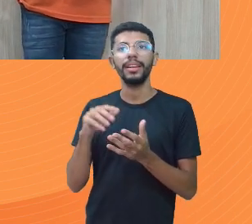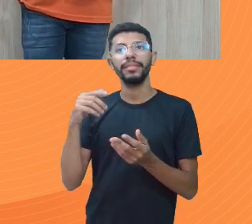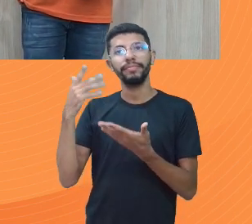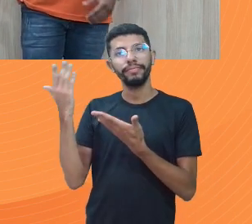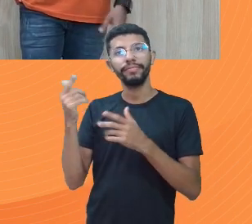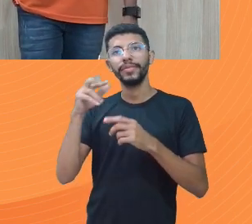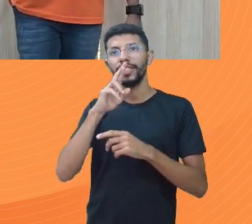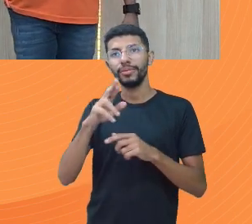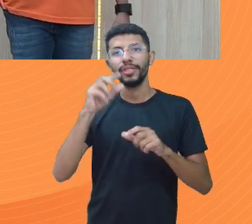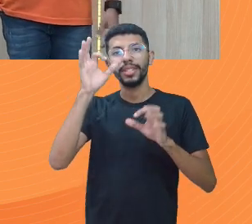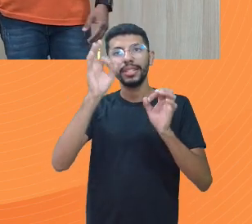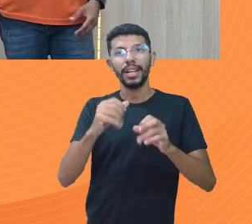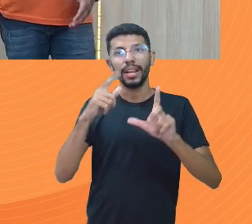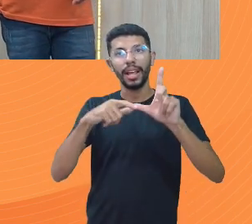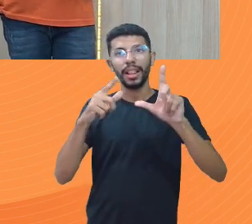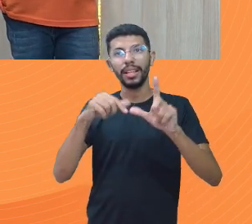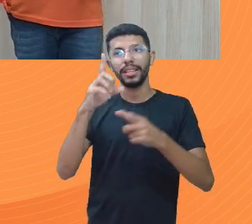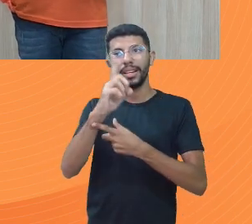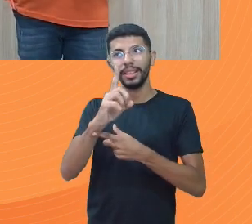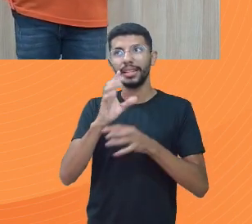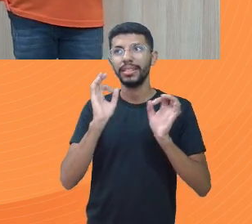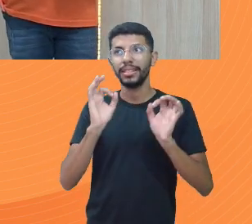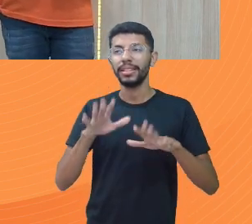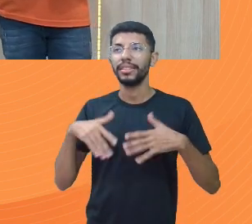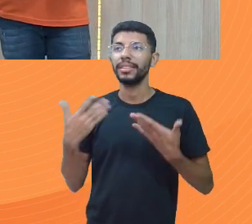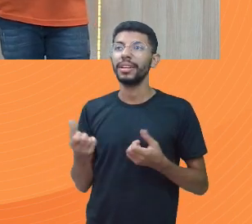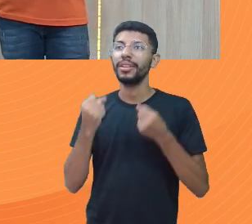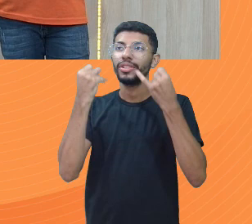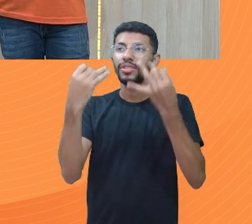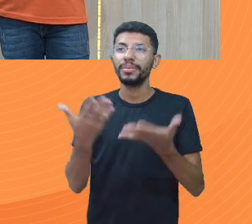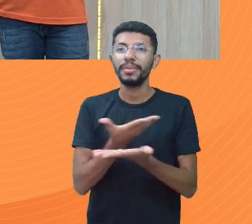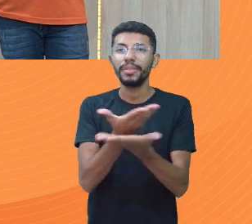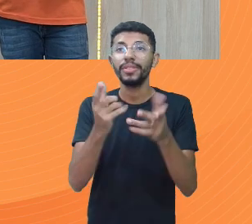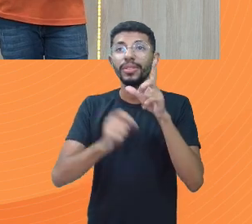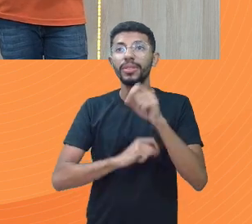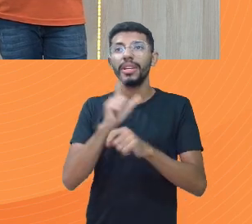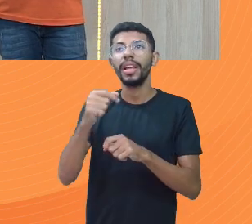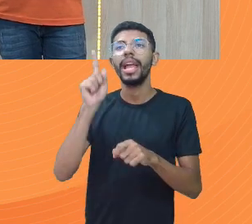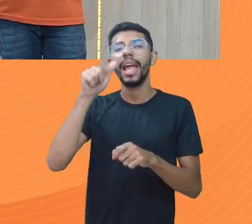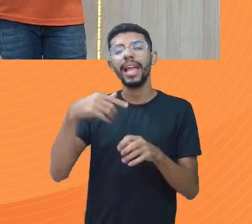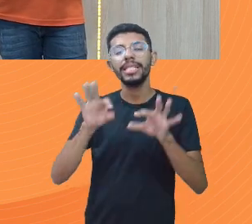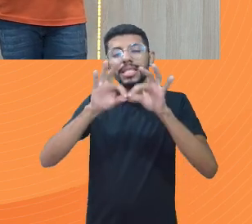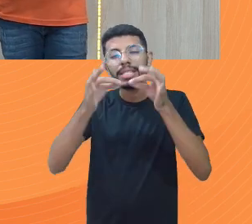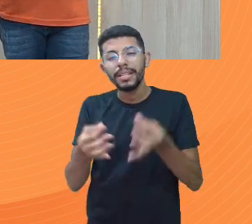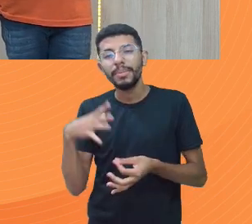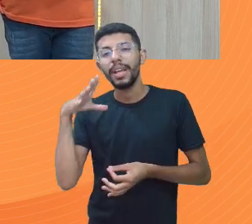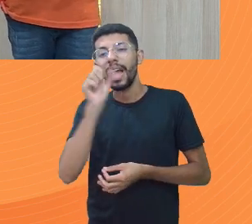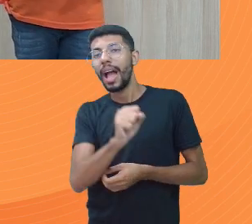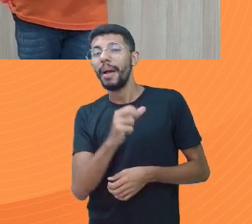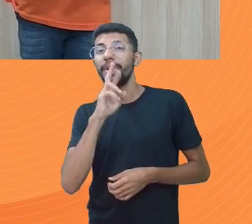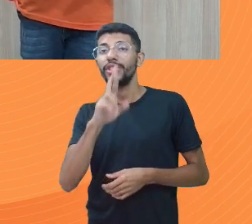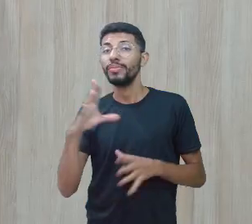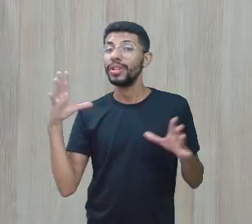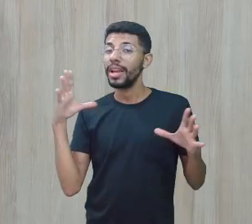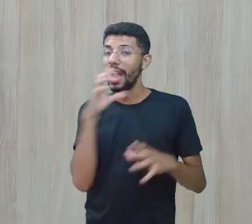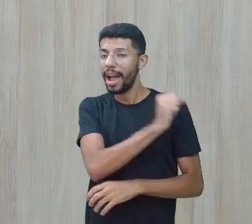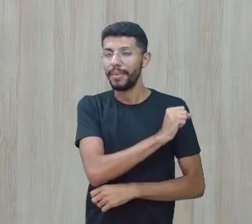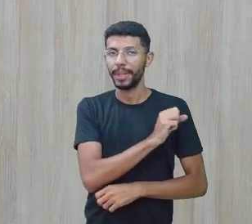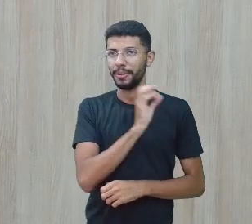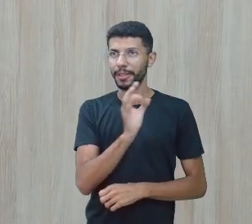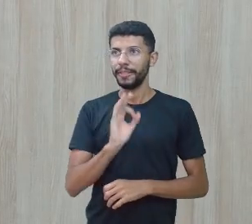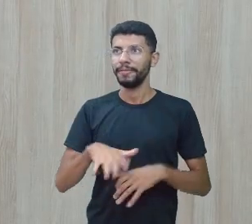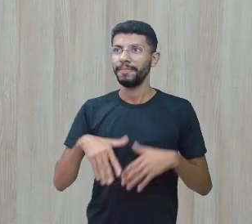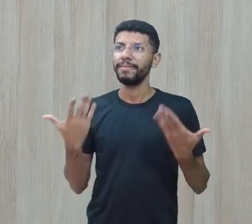a resposta letra D. Como eu disse a vocês, questão simples, questão rápida, questão que se resolve